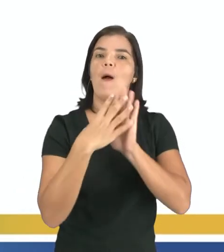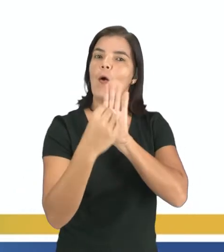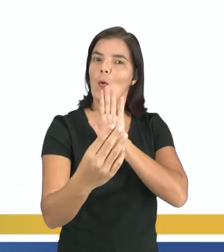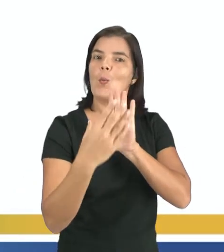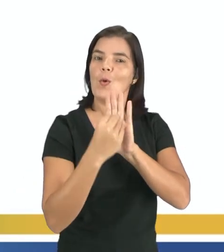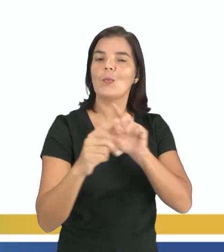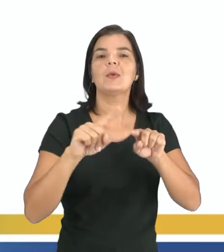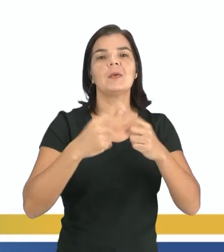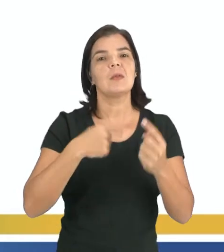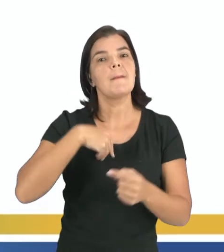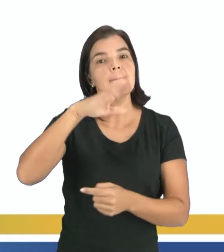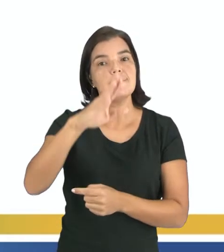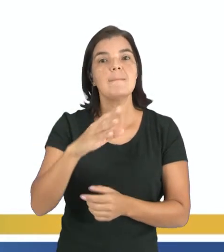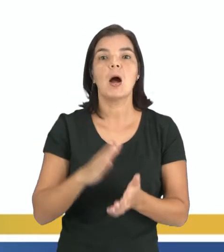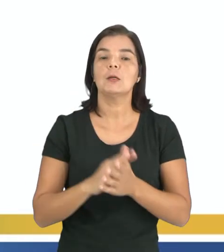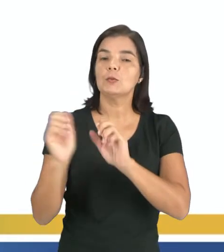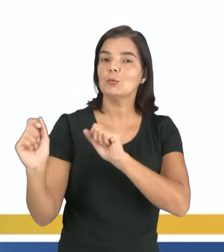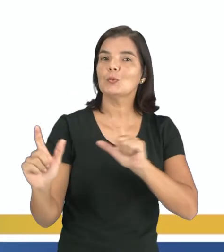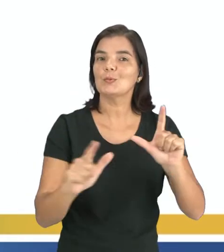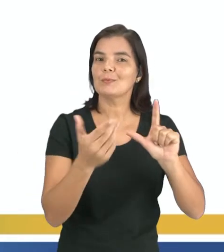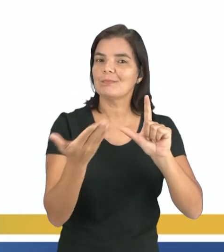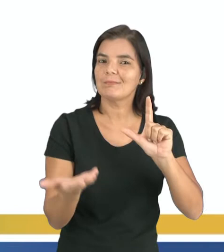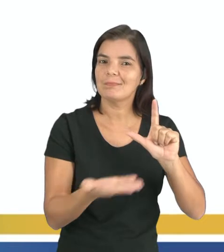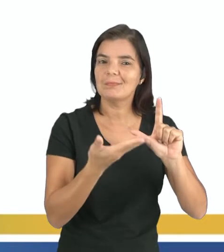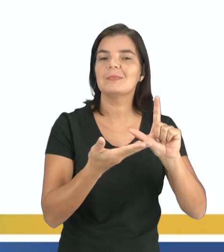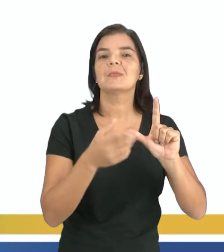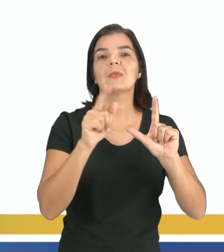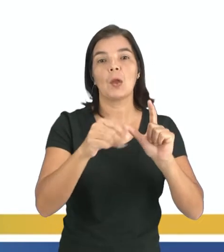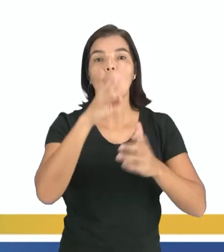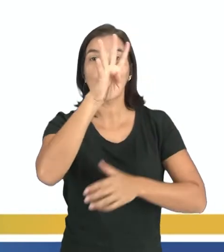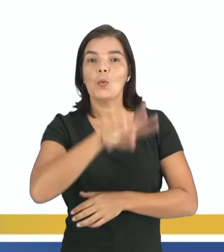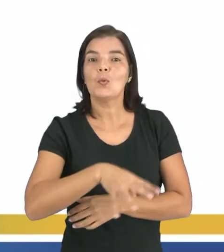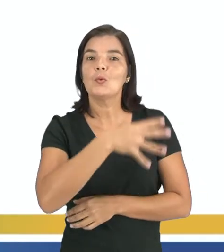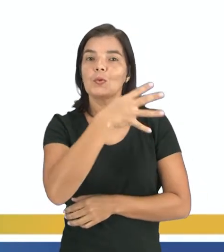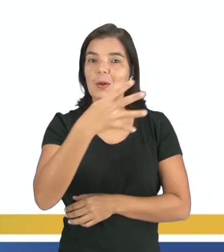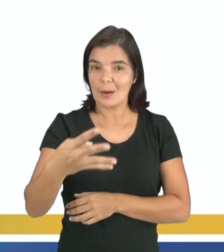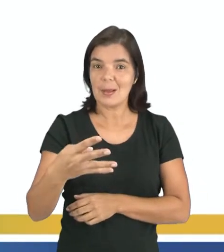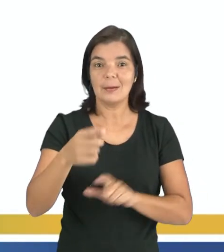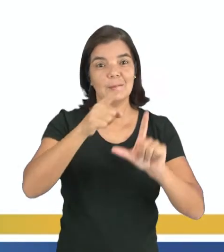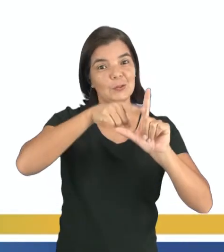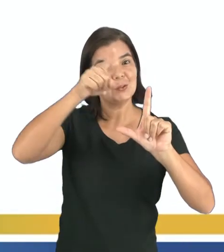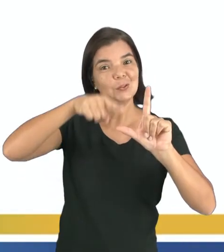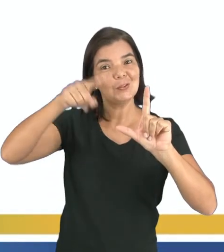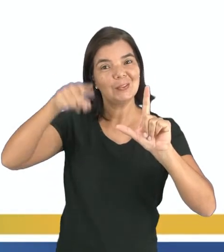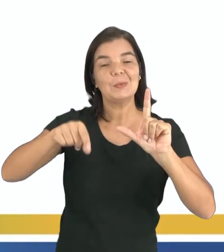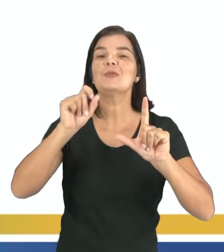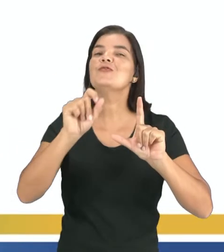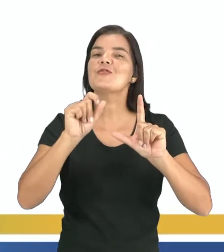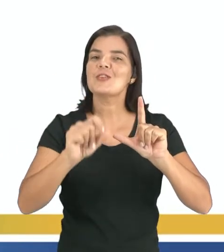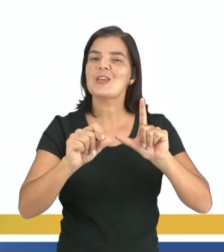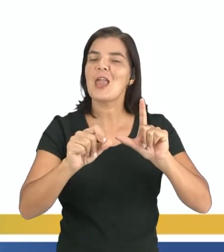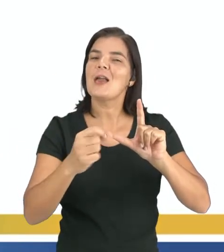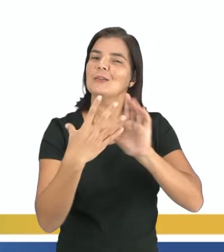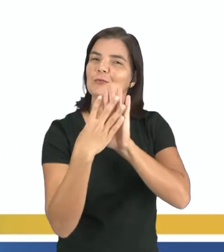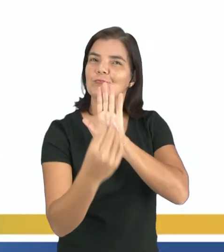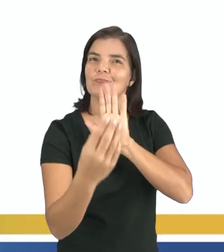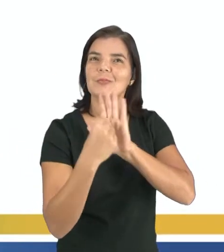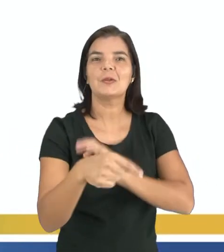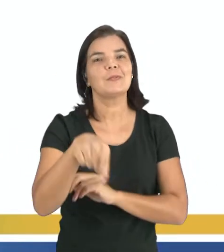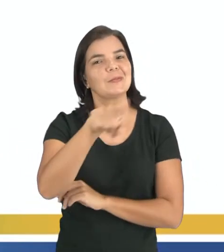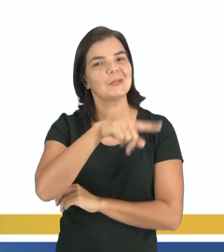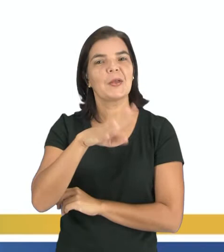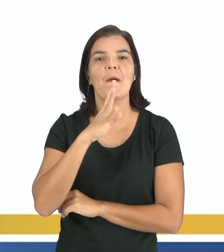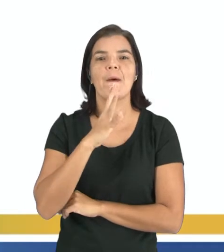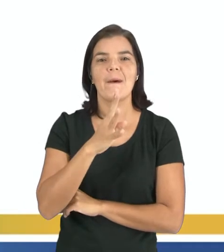E aqui tem mais um na tela para vocês, uma tabela periódica de memes. Com certeza vocês devem